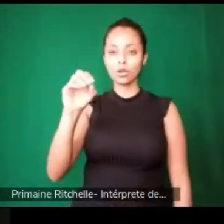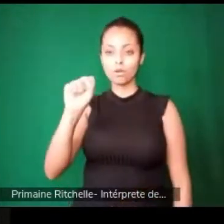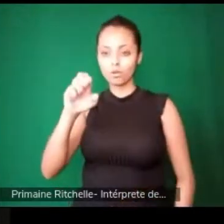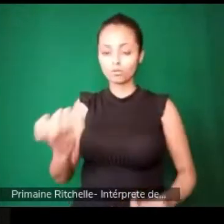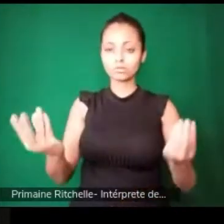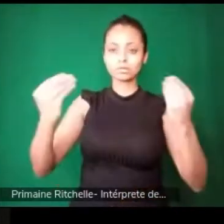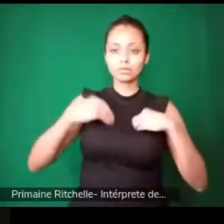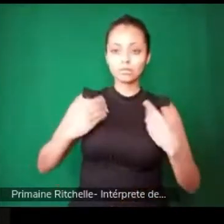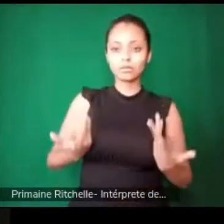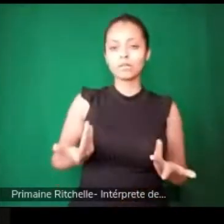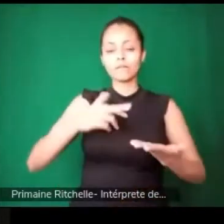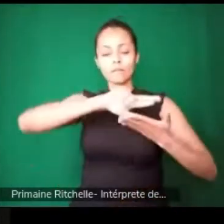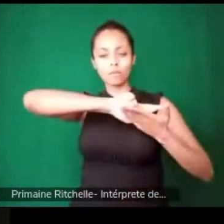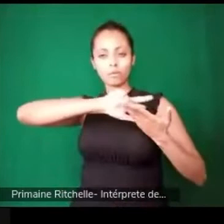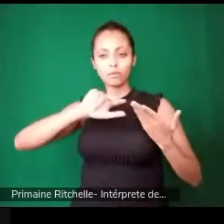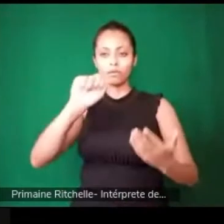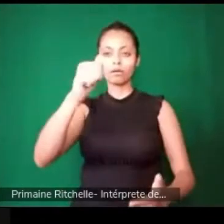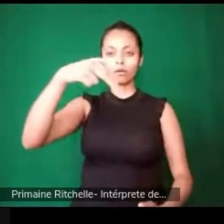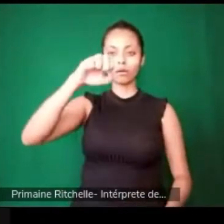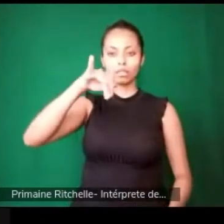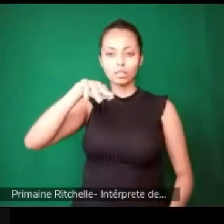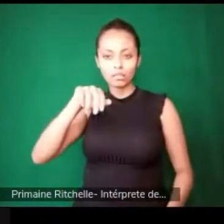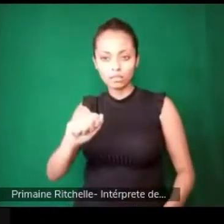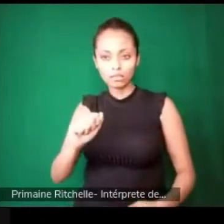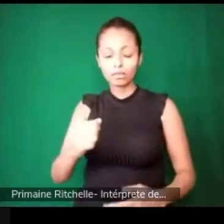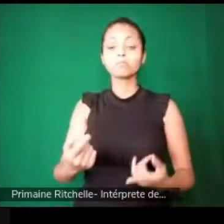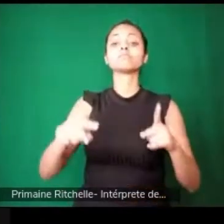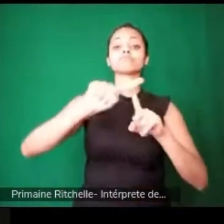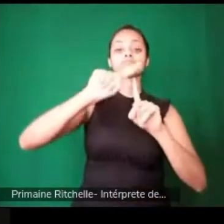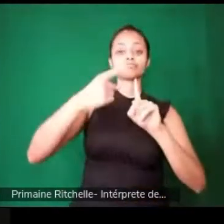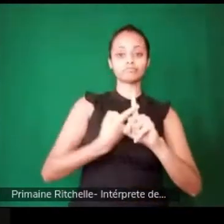anemia falciforme e talassemia, e gestantes.